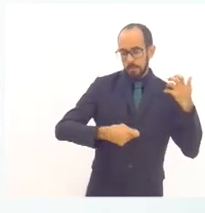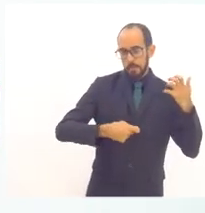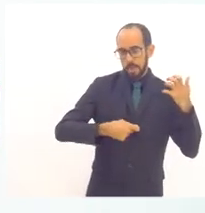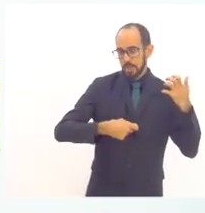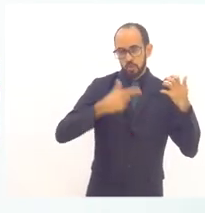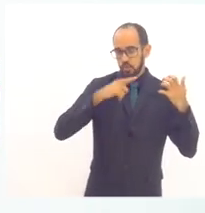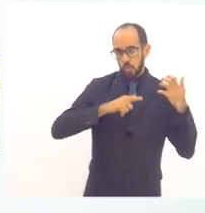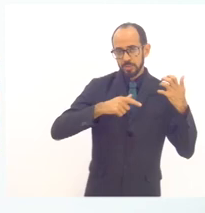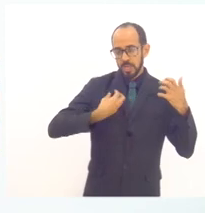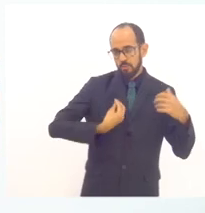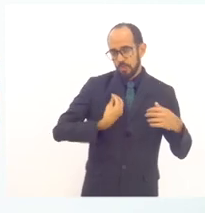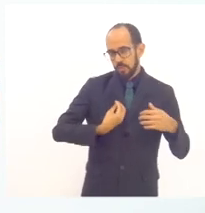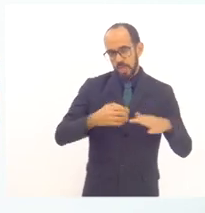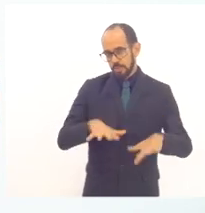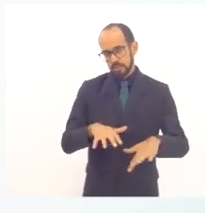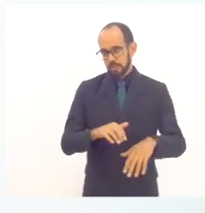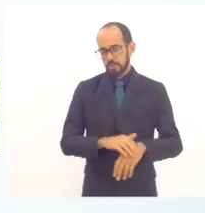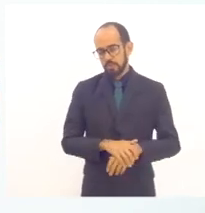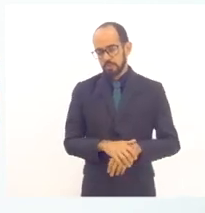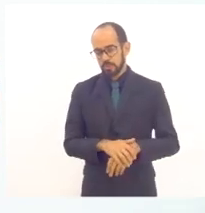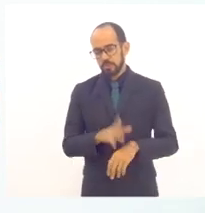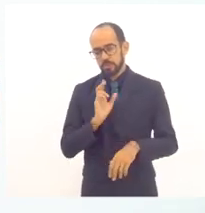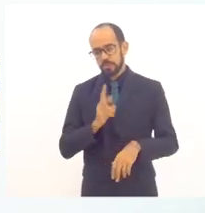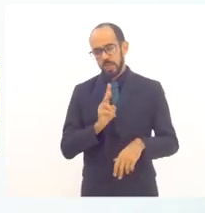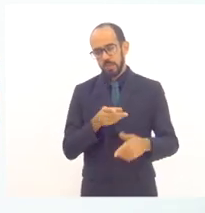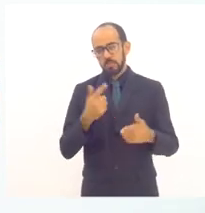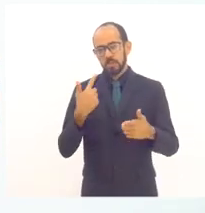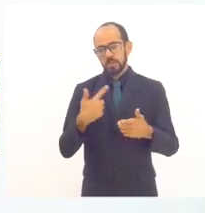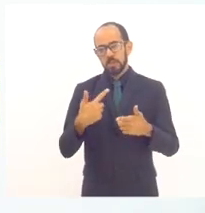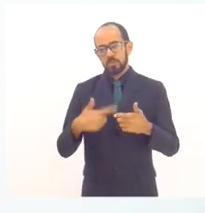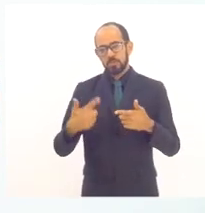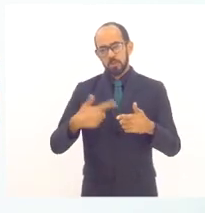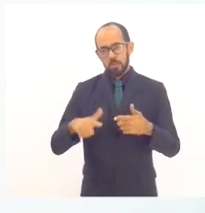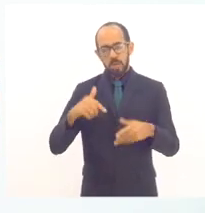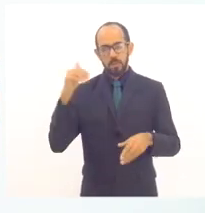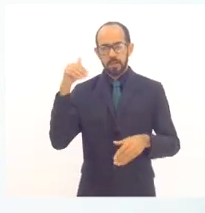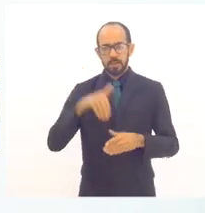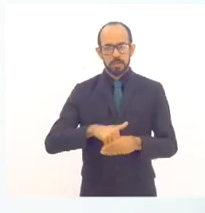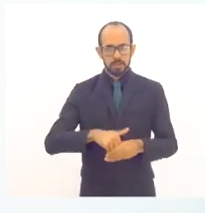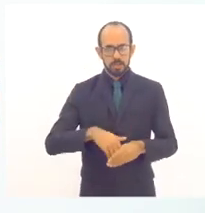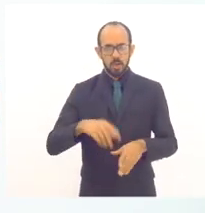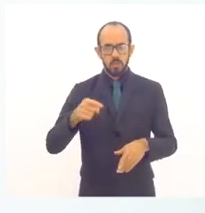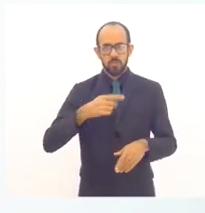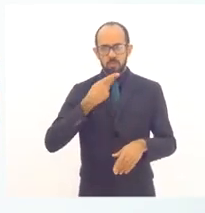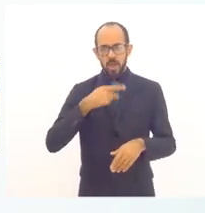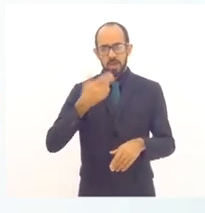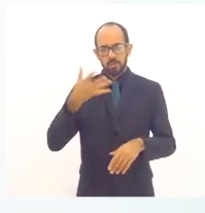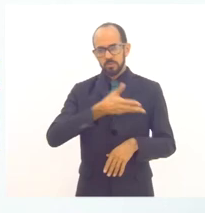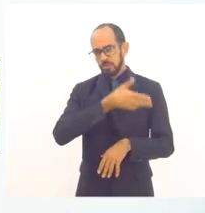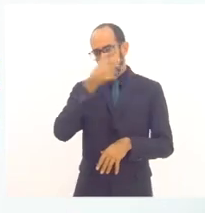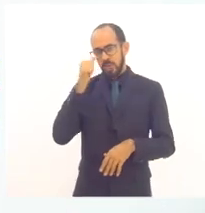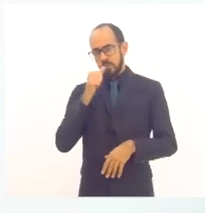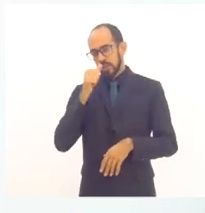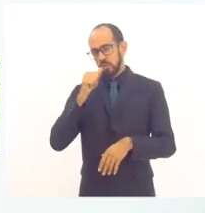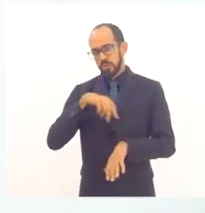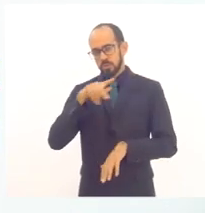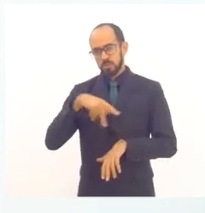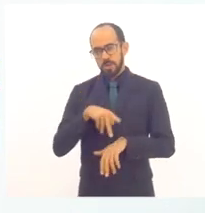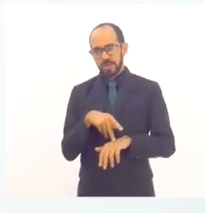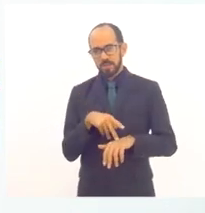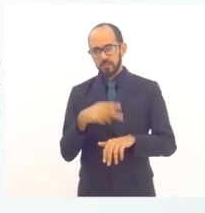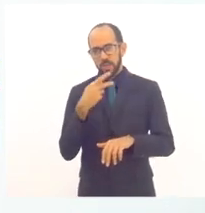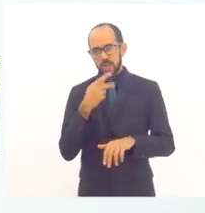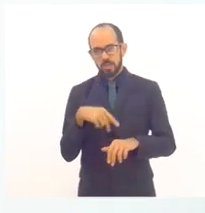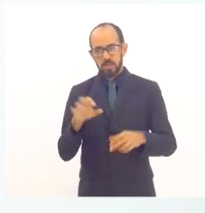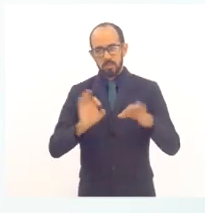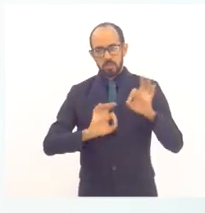capoeira. Né? Sempre chega um ano eleitoral que aparece salvadores da pátria, né, para dizer que tem projeto A ou